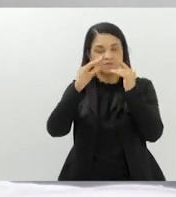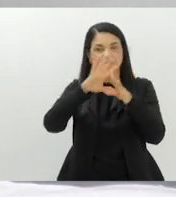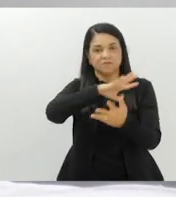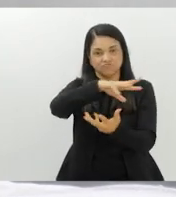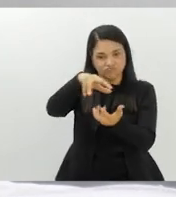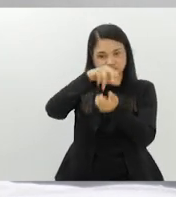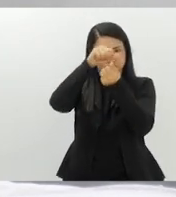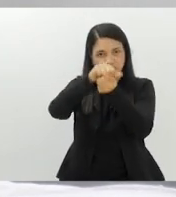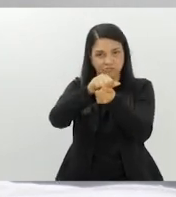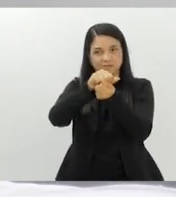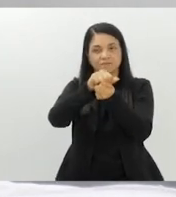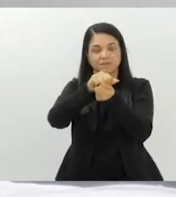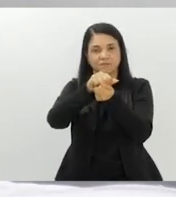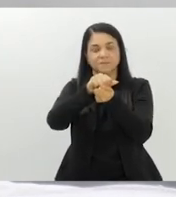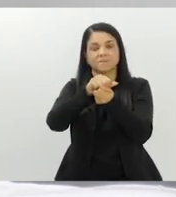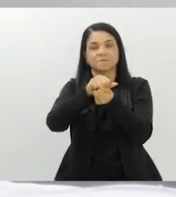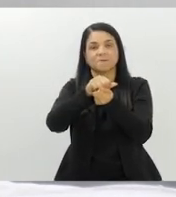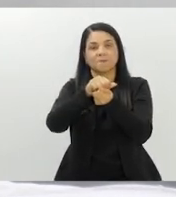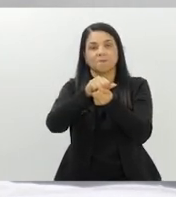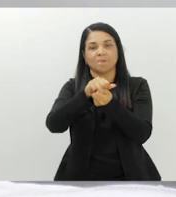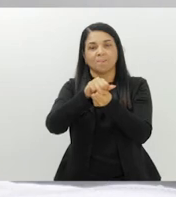Sustentabilidade, e que também,